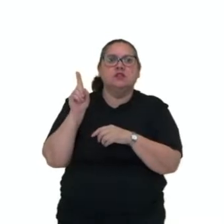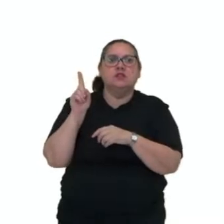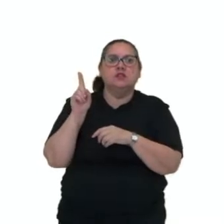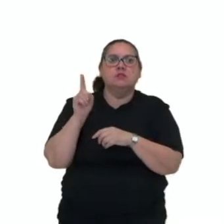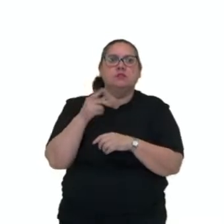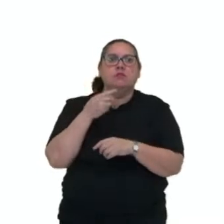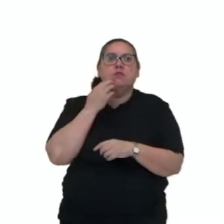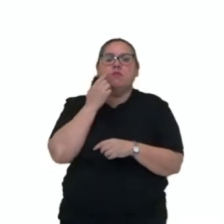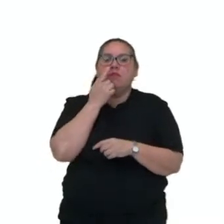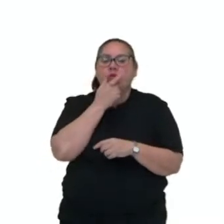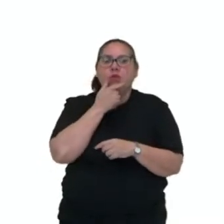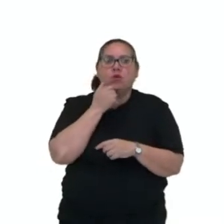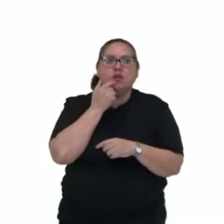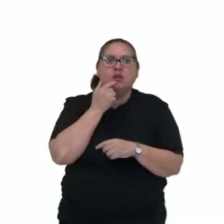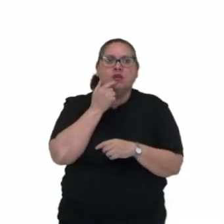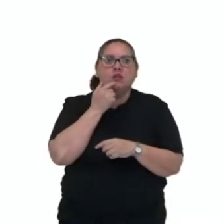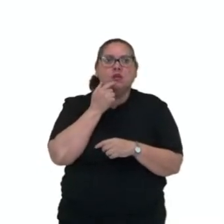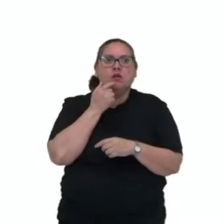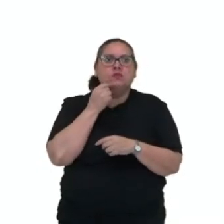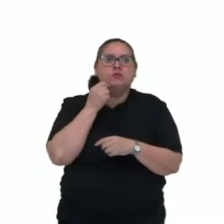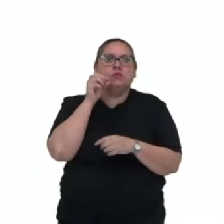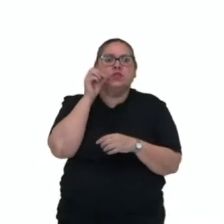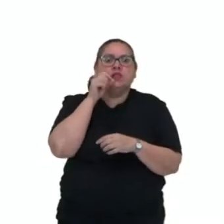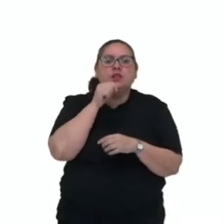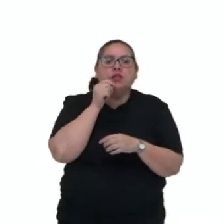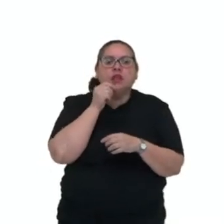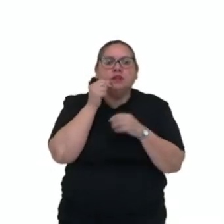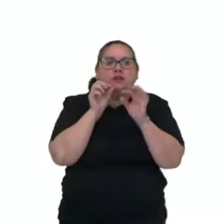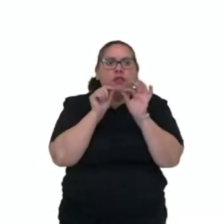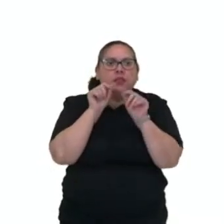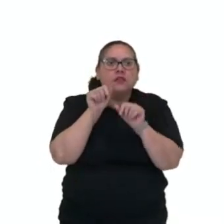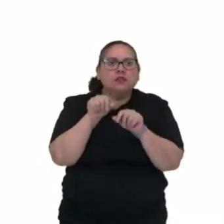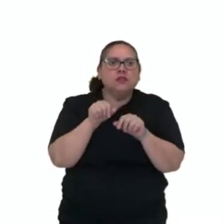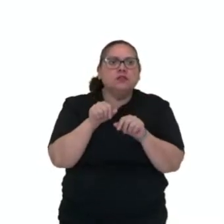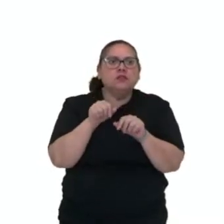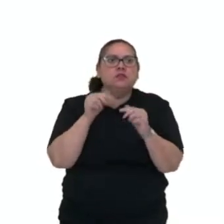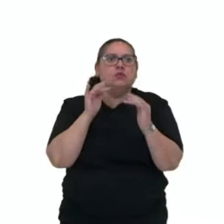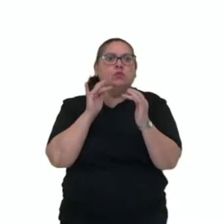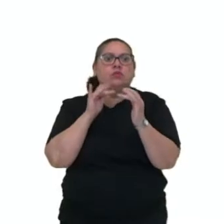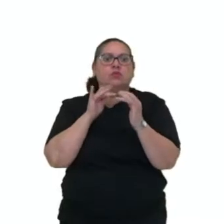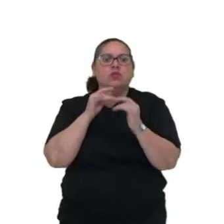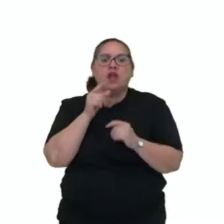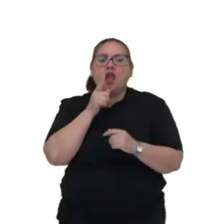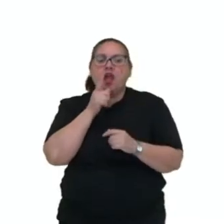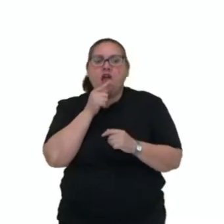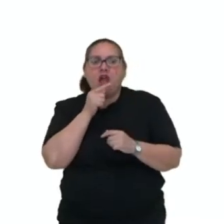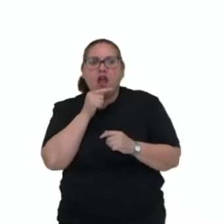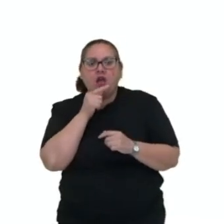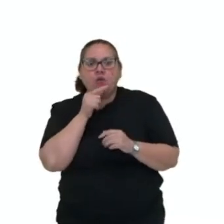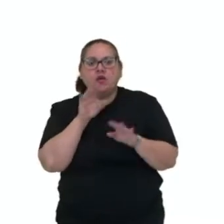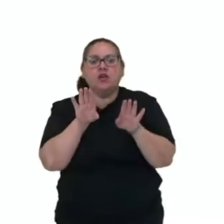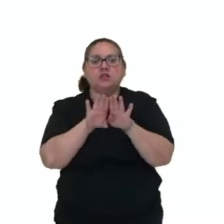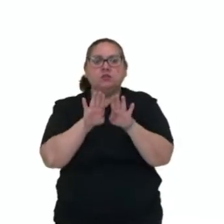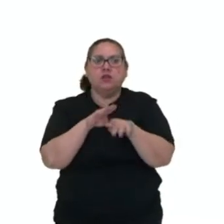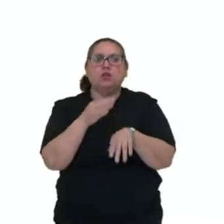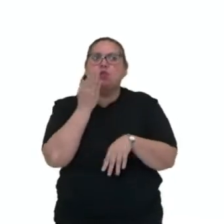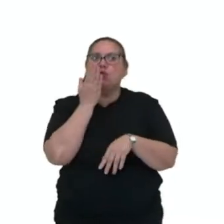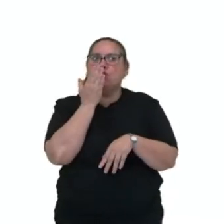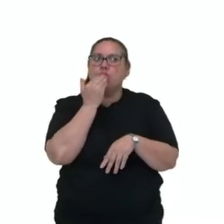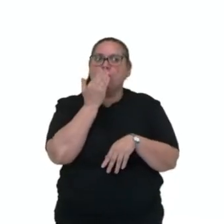Através da boca, pelas gotículas de saliva, contaminação da água e de